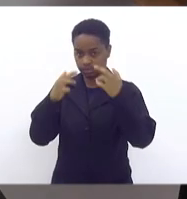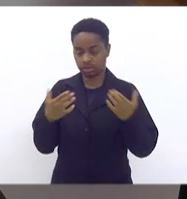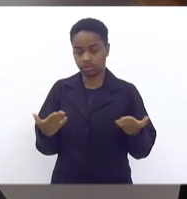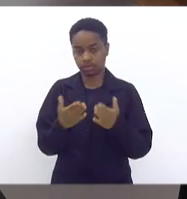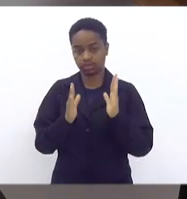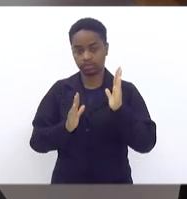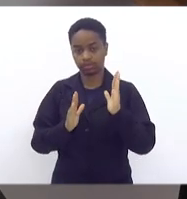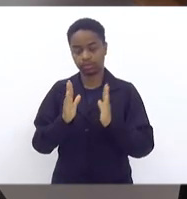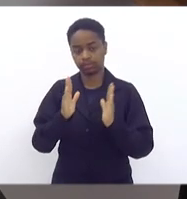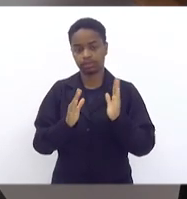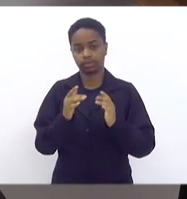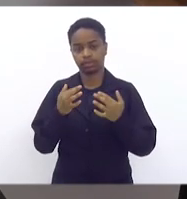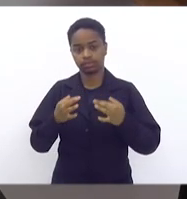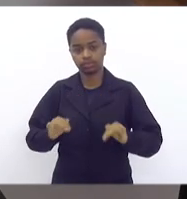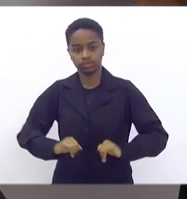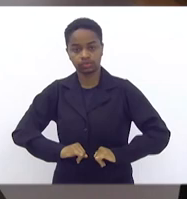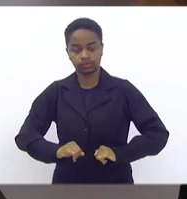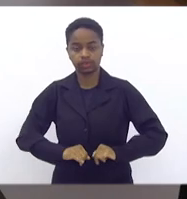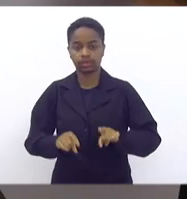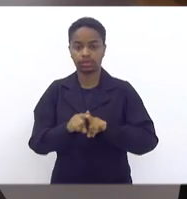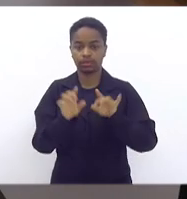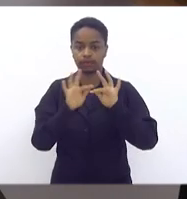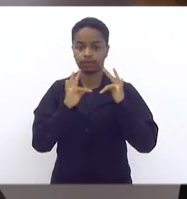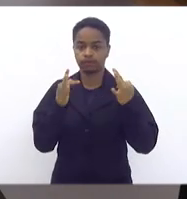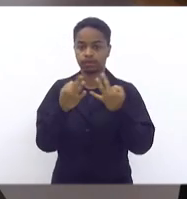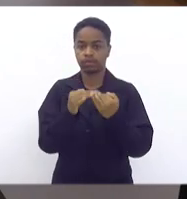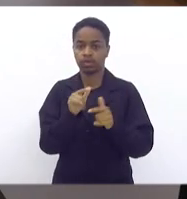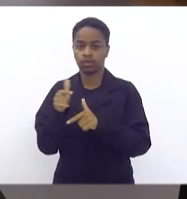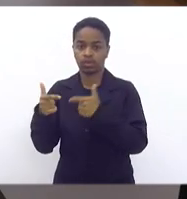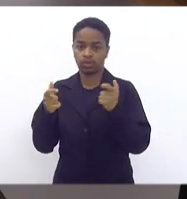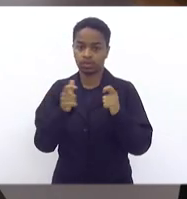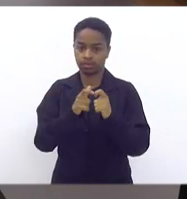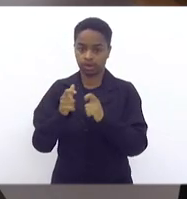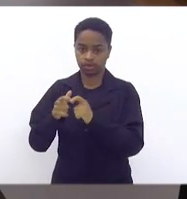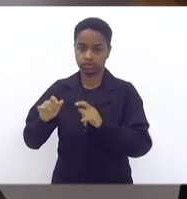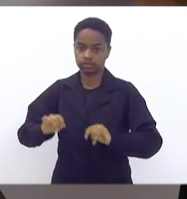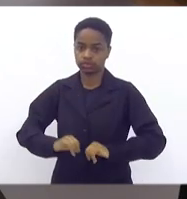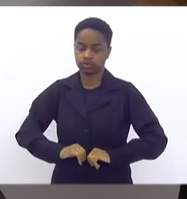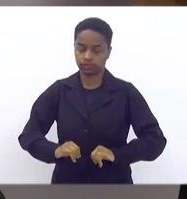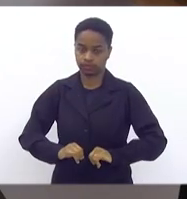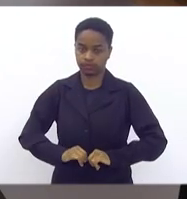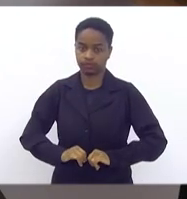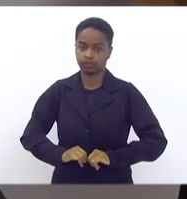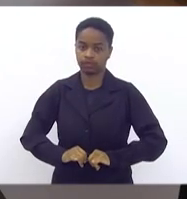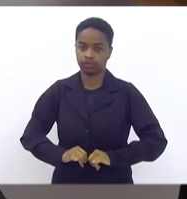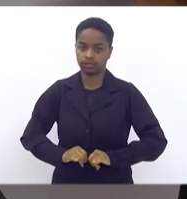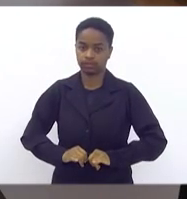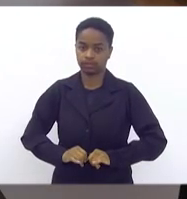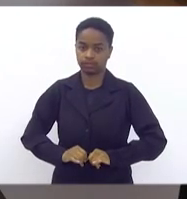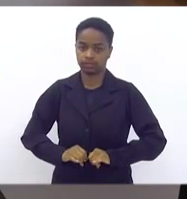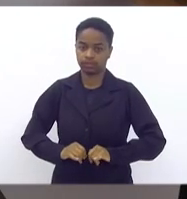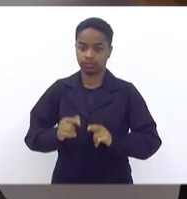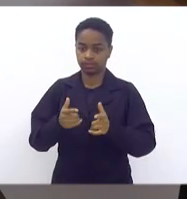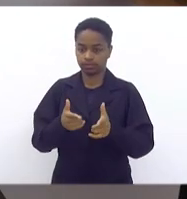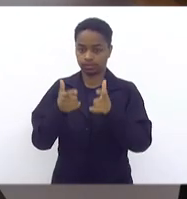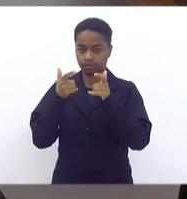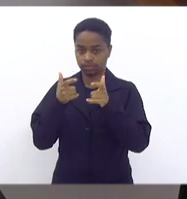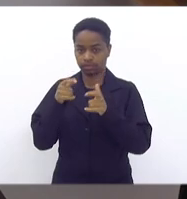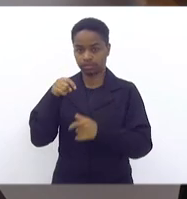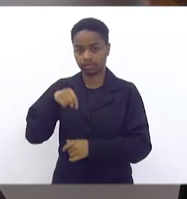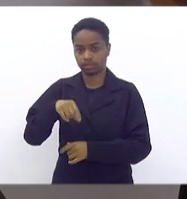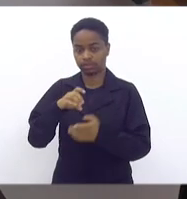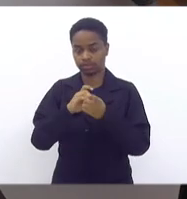demais familiares dos outros médicos atingidos nessa situação tão aviltante à nossa própria